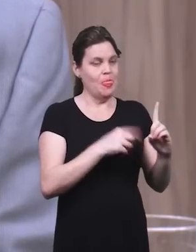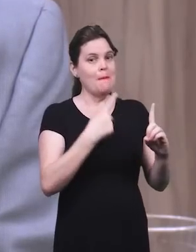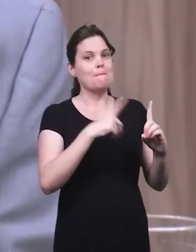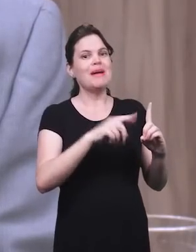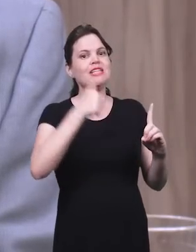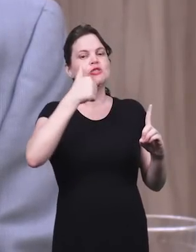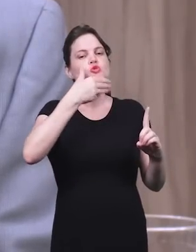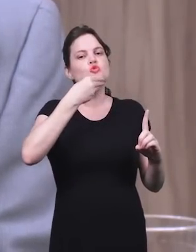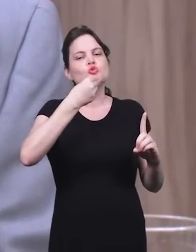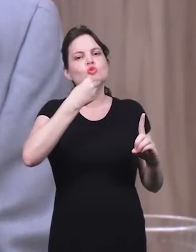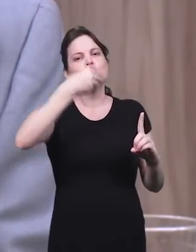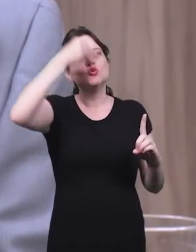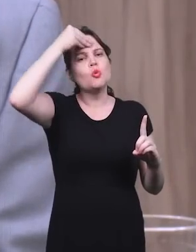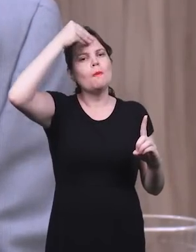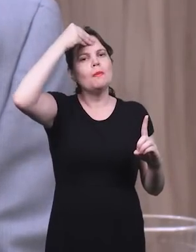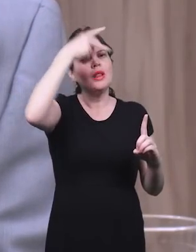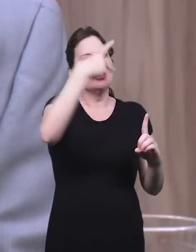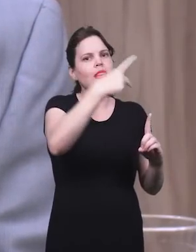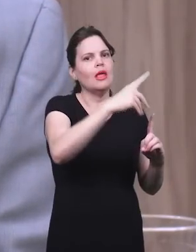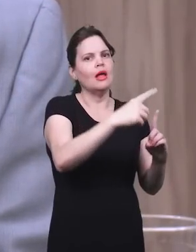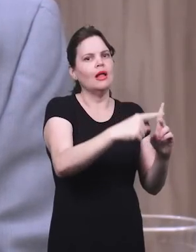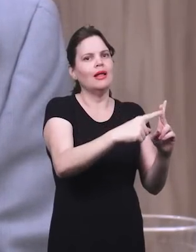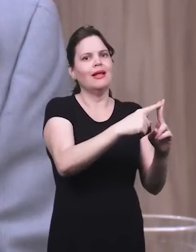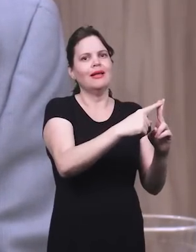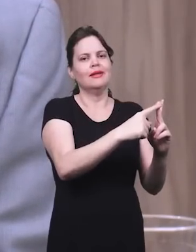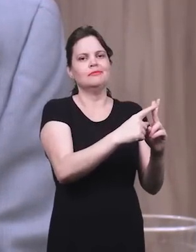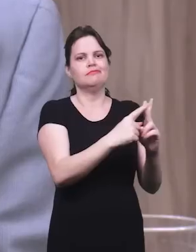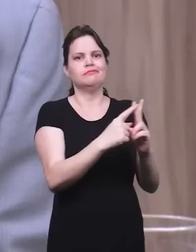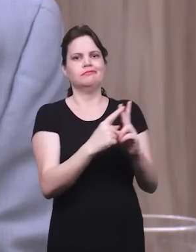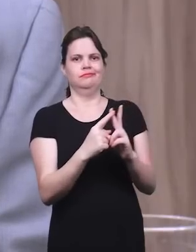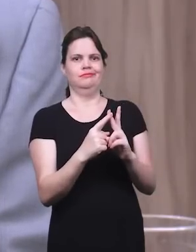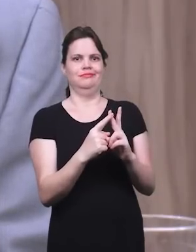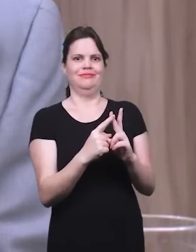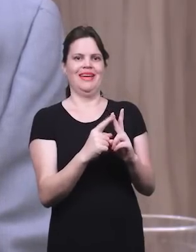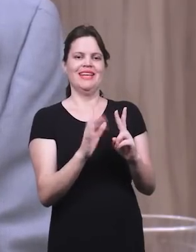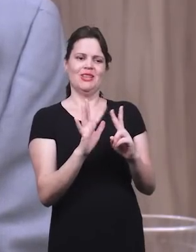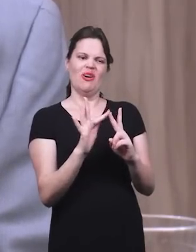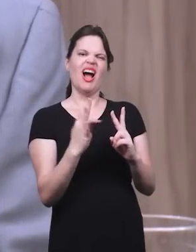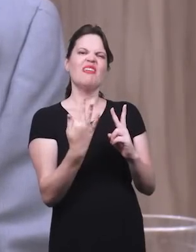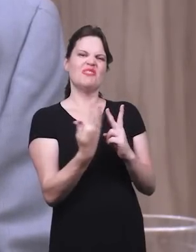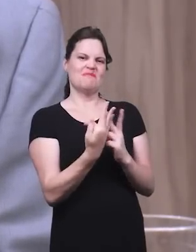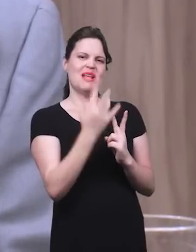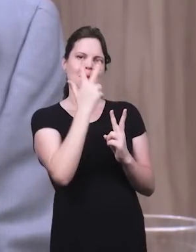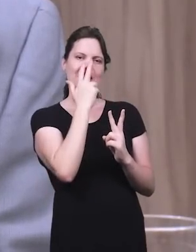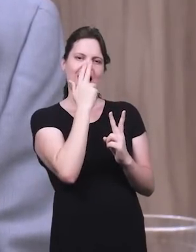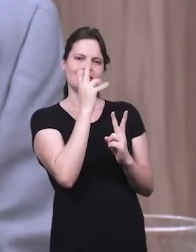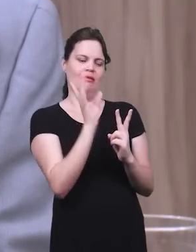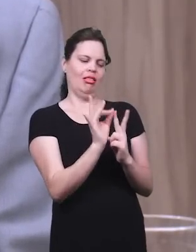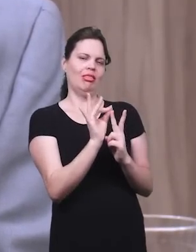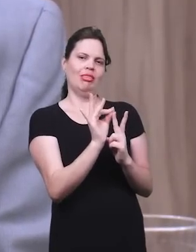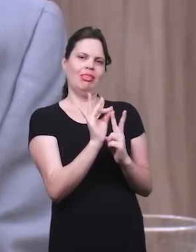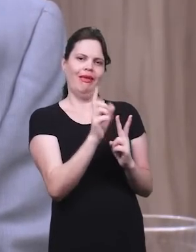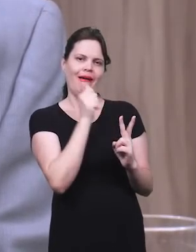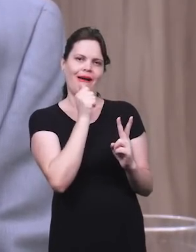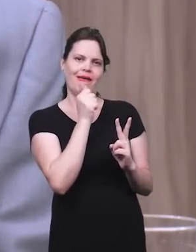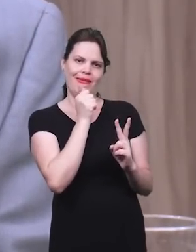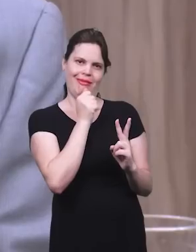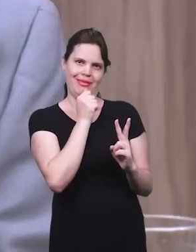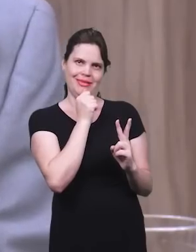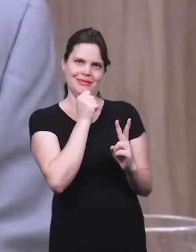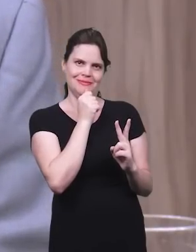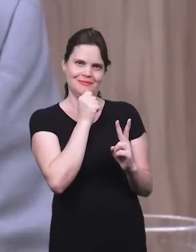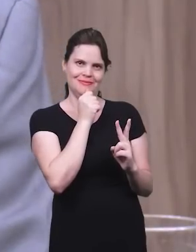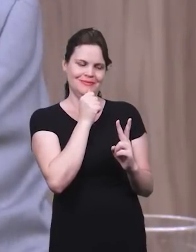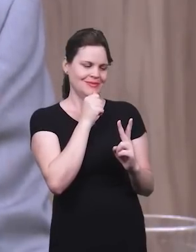Ló era sobrinho e ele tinha uma certa responsabilidade, né, com